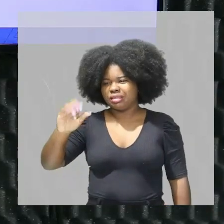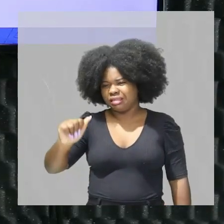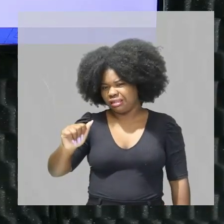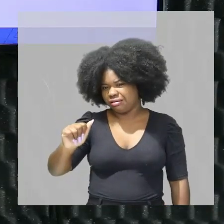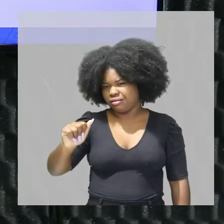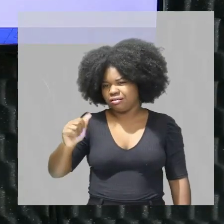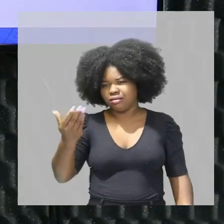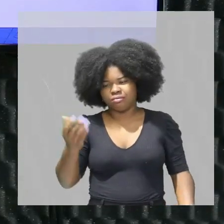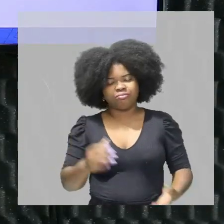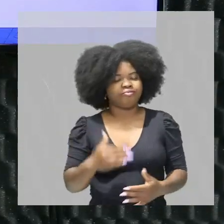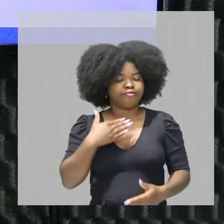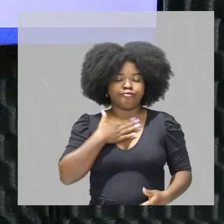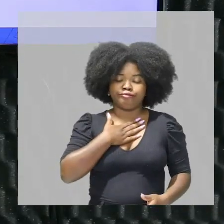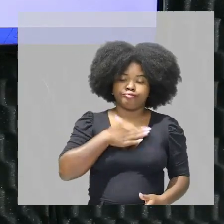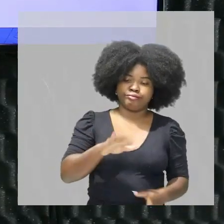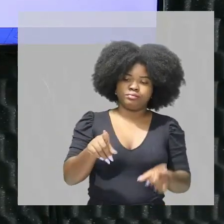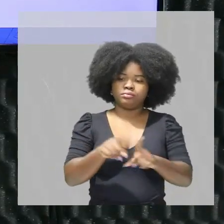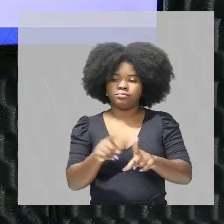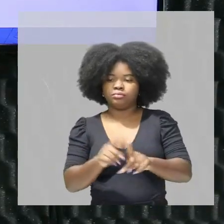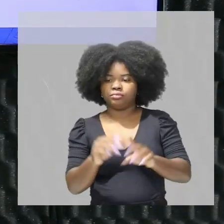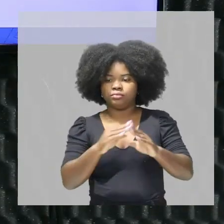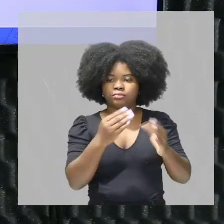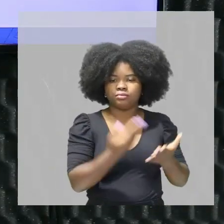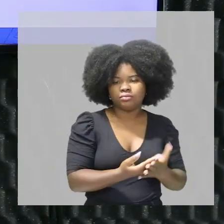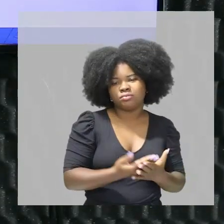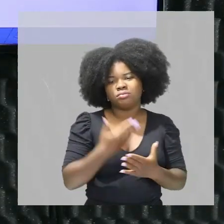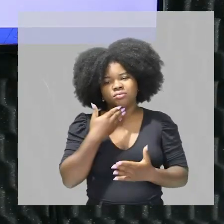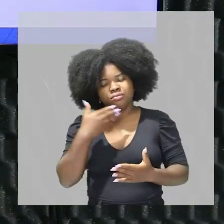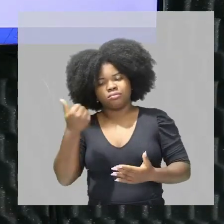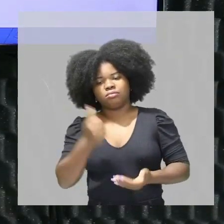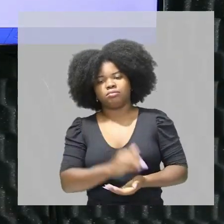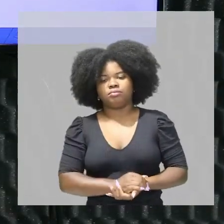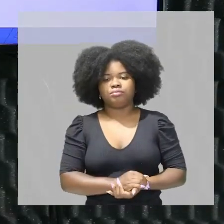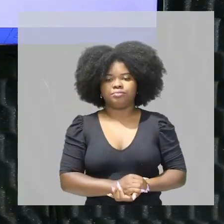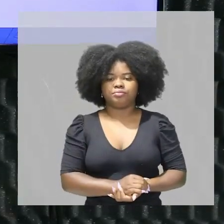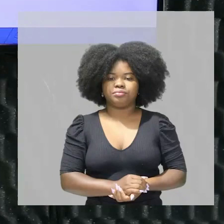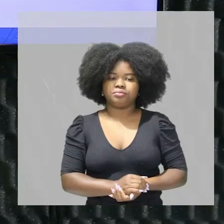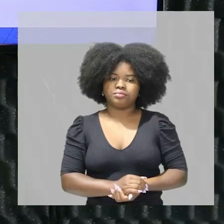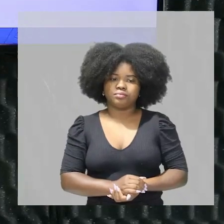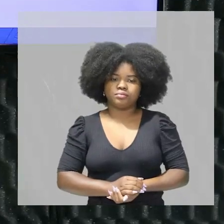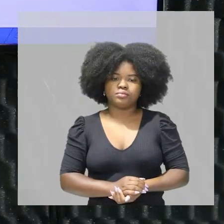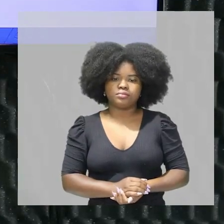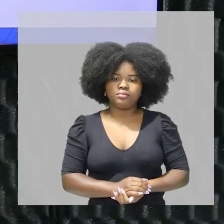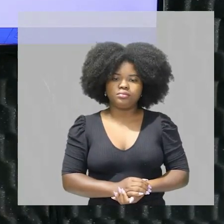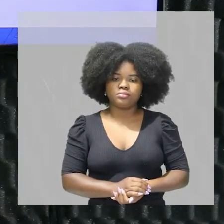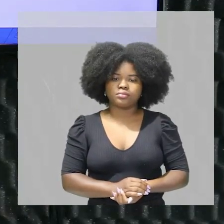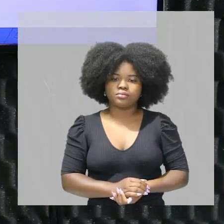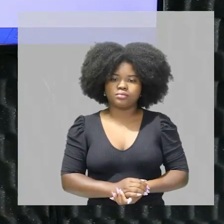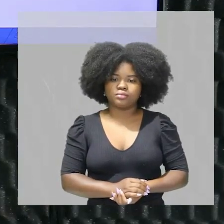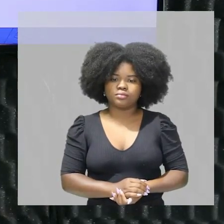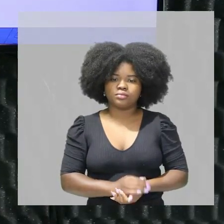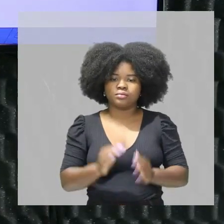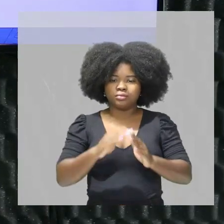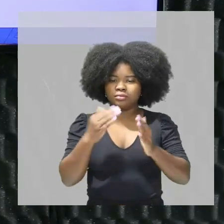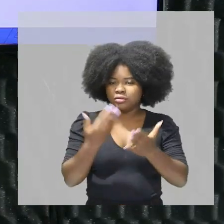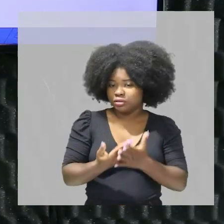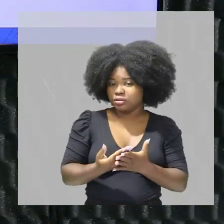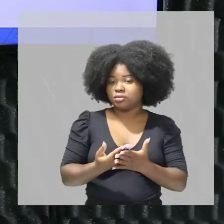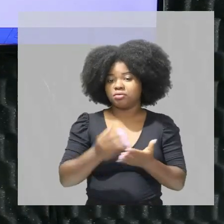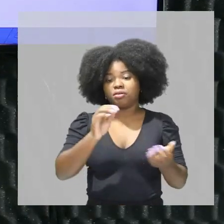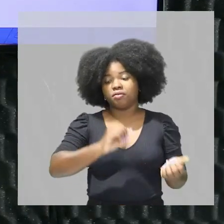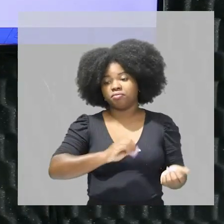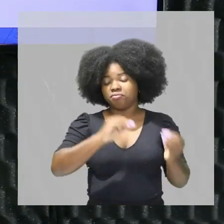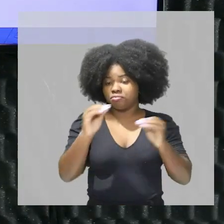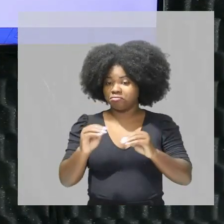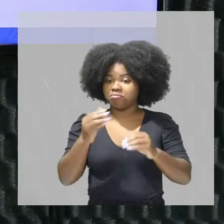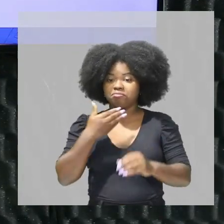a escola melhor tendo que a pessoa usa doutrina corrente escola acho que fica bem mais adequado